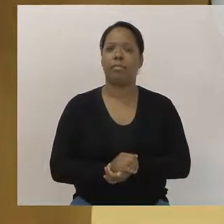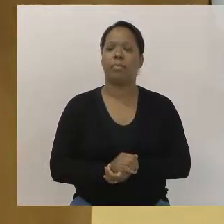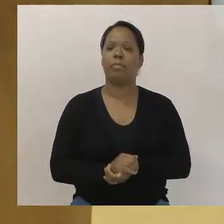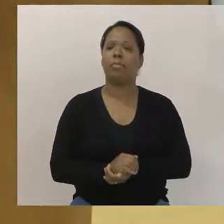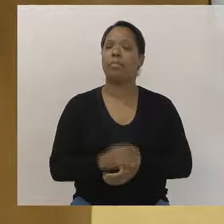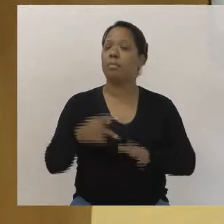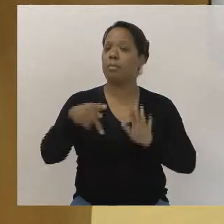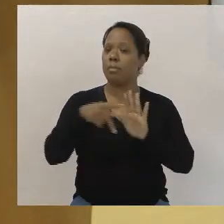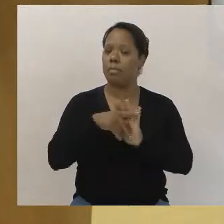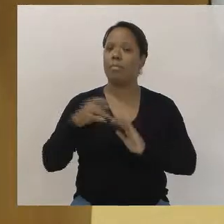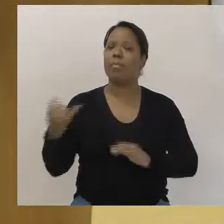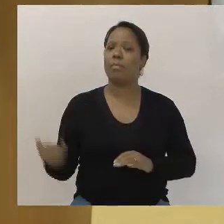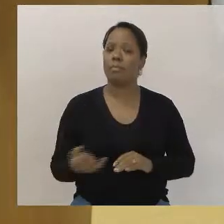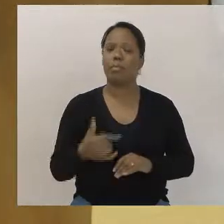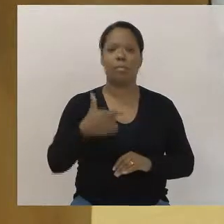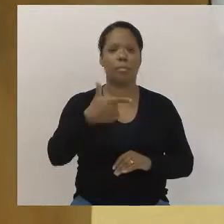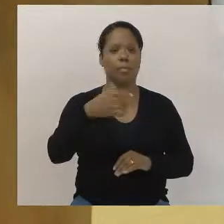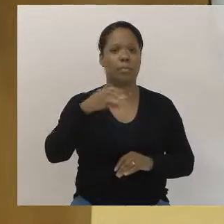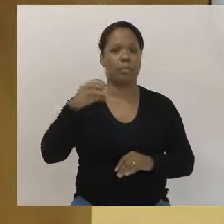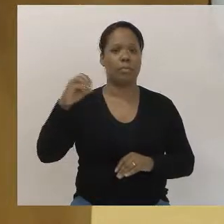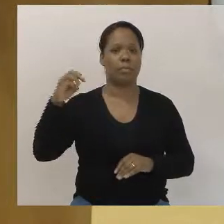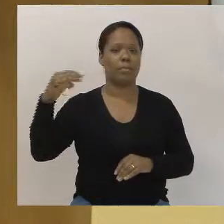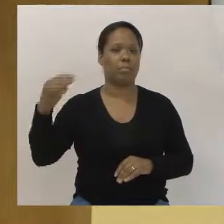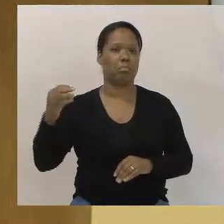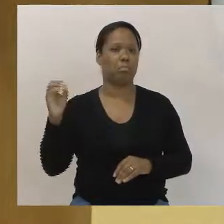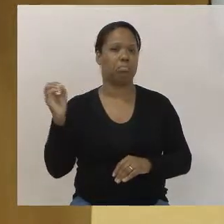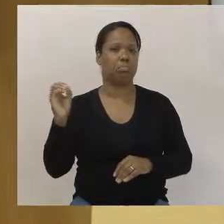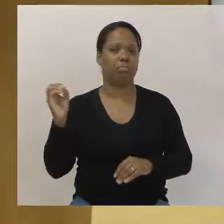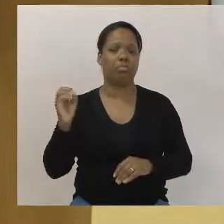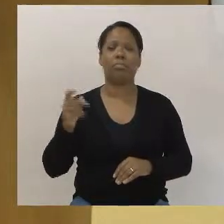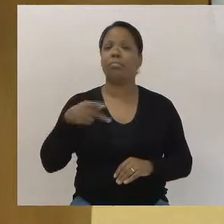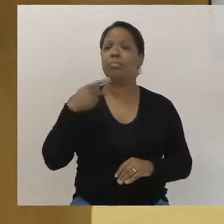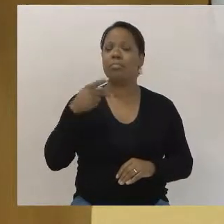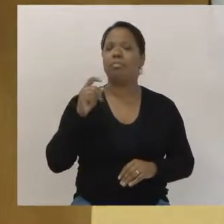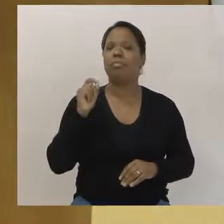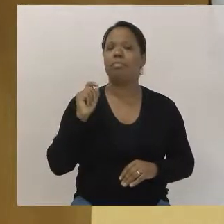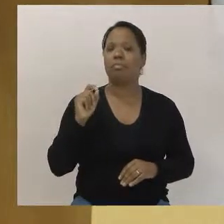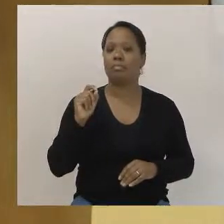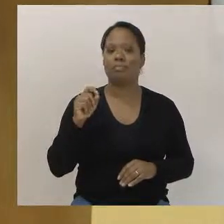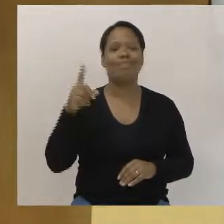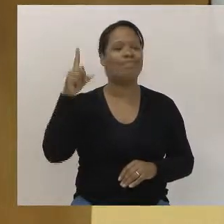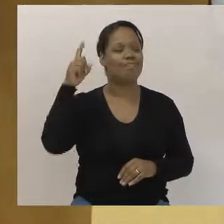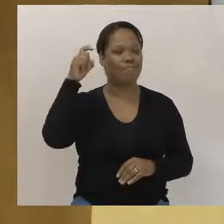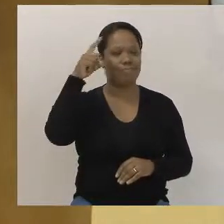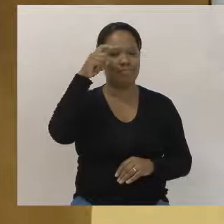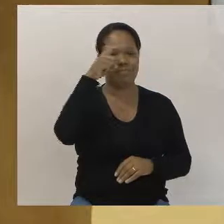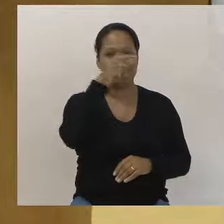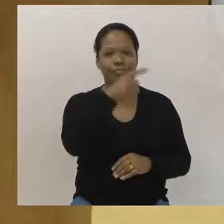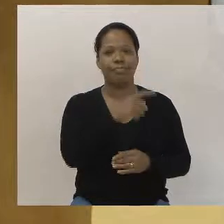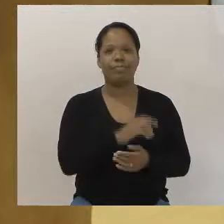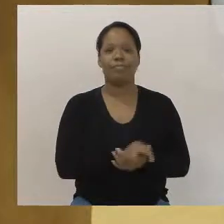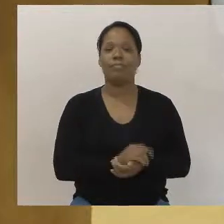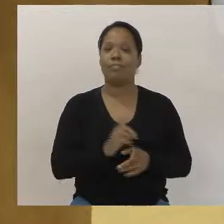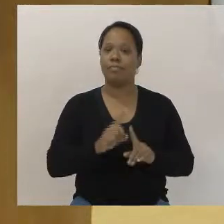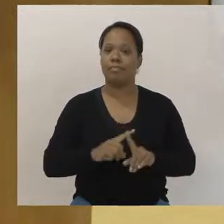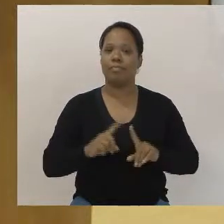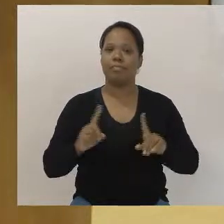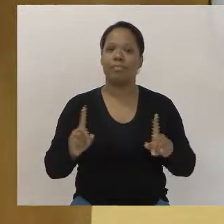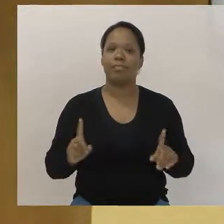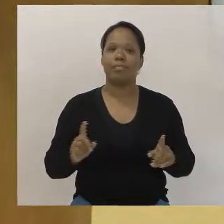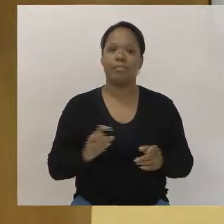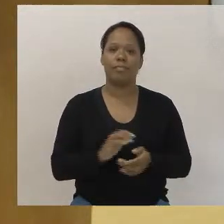estruturante desde 2003 então nós vamos falar no que é muito difícil mas é